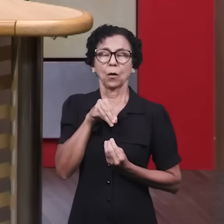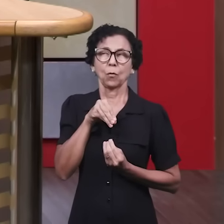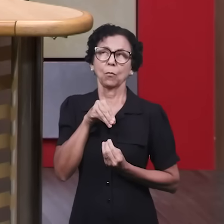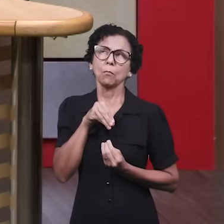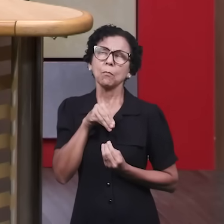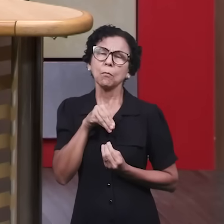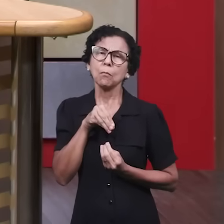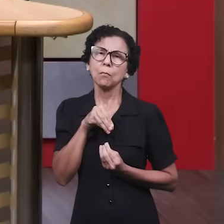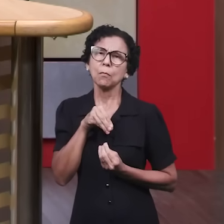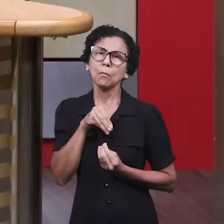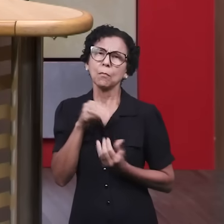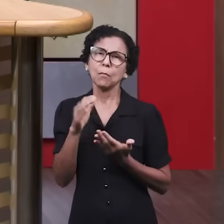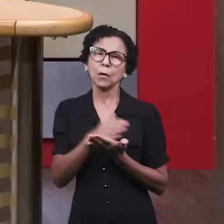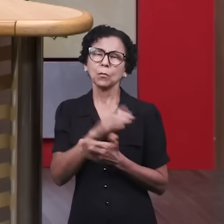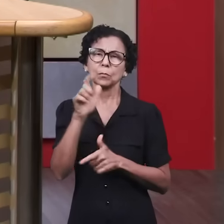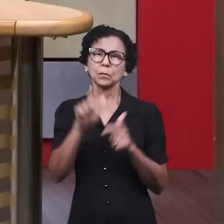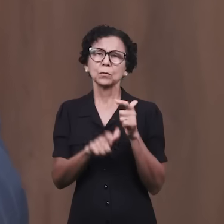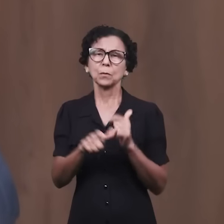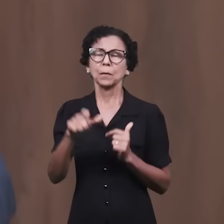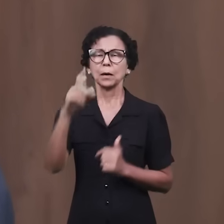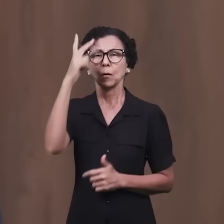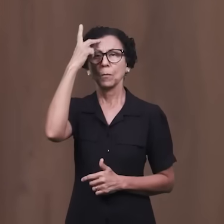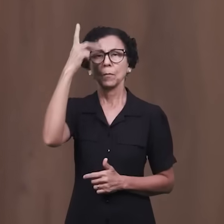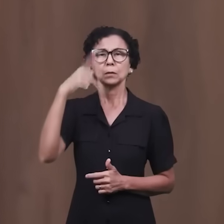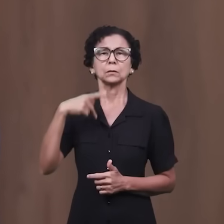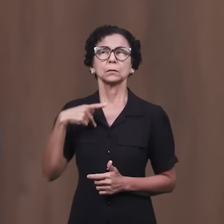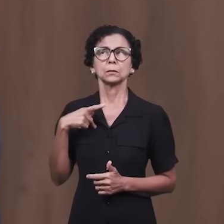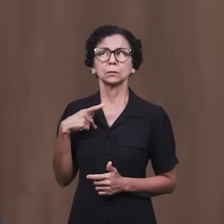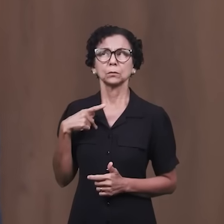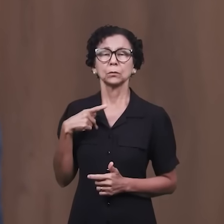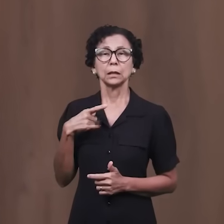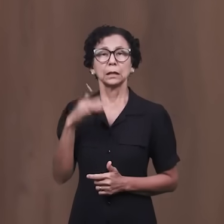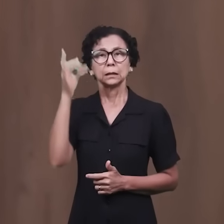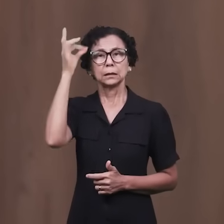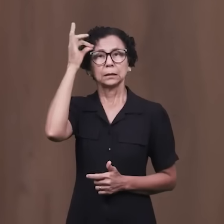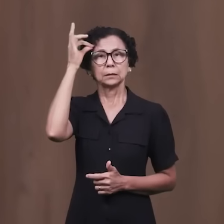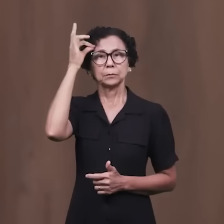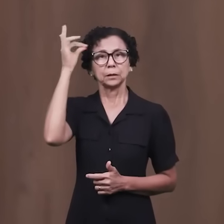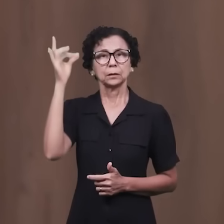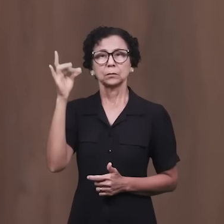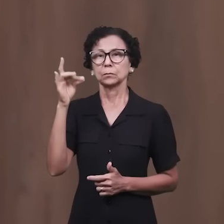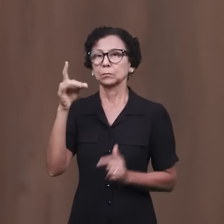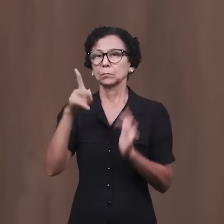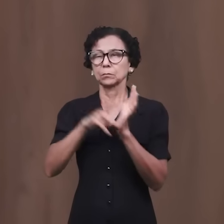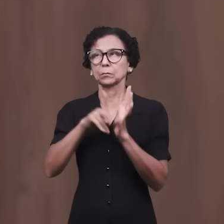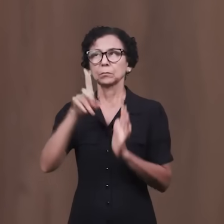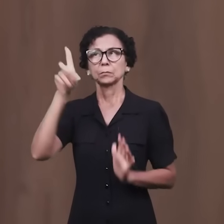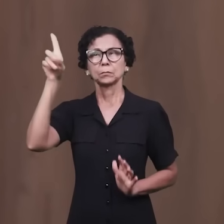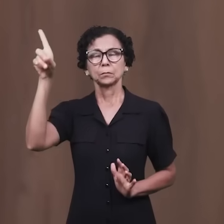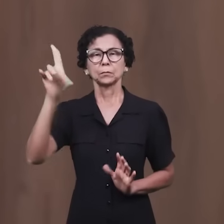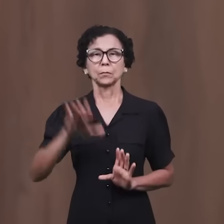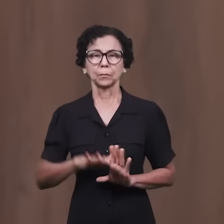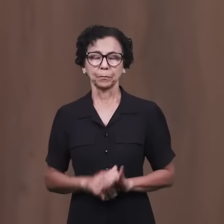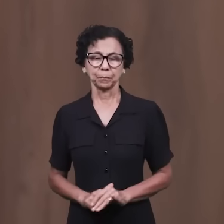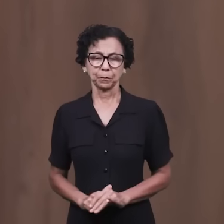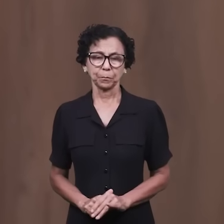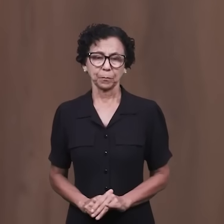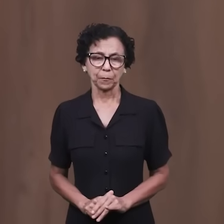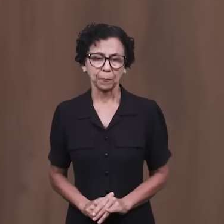Deus. Então, era uma citação, a carta aos Hebreus, que é uma carta aos judeus. Não, separa o que é